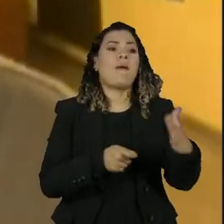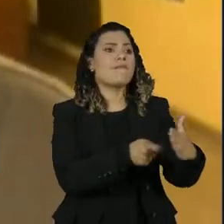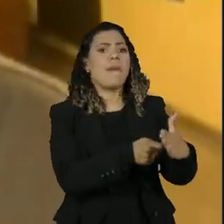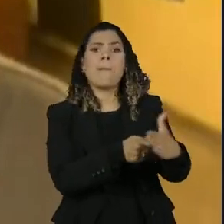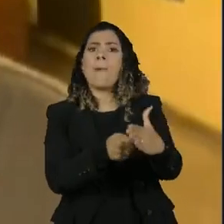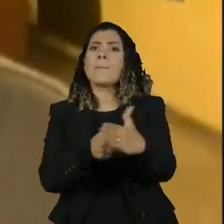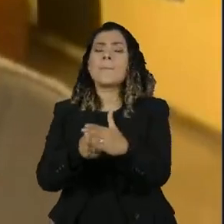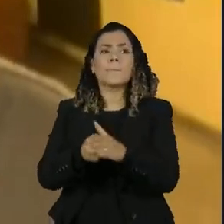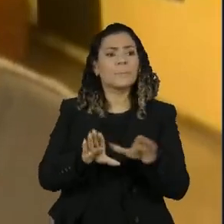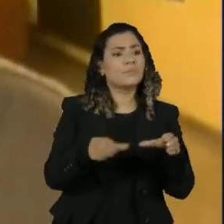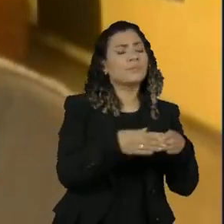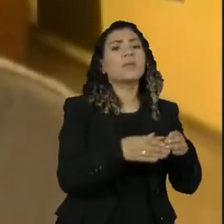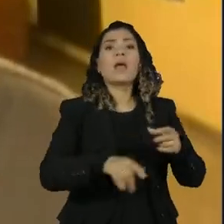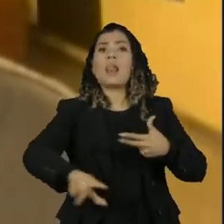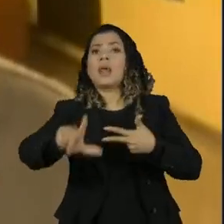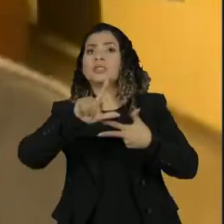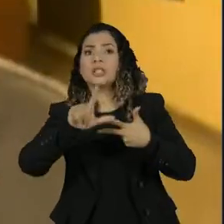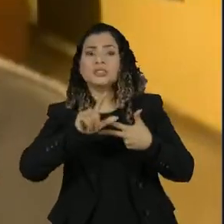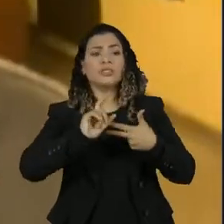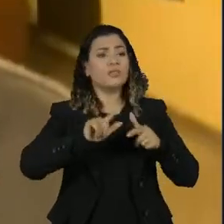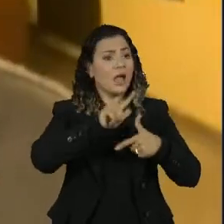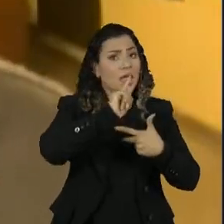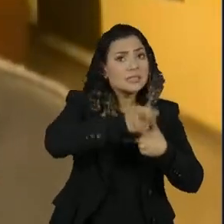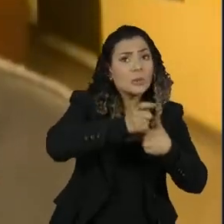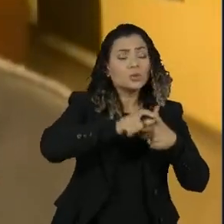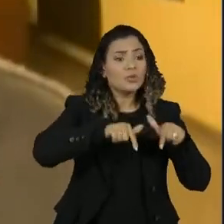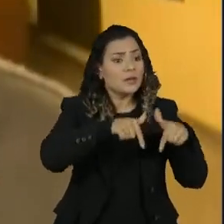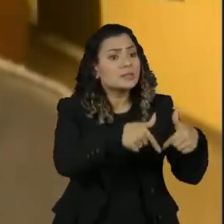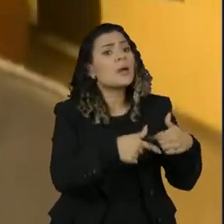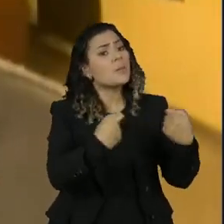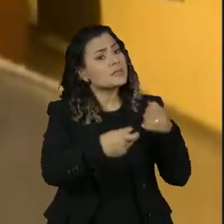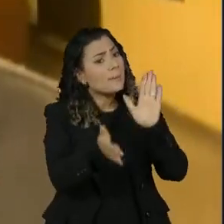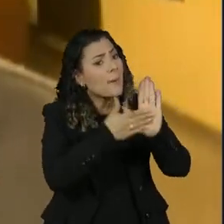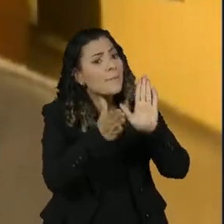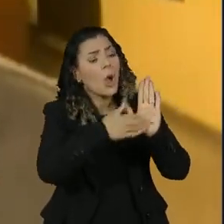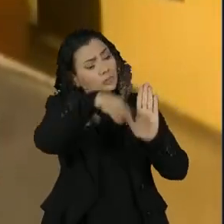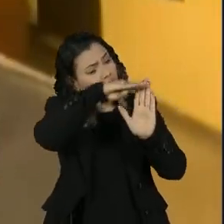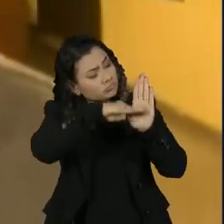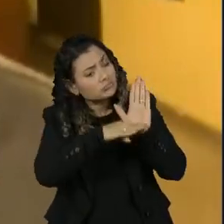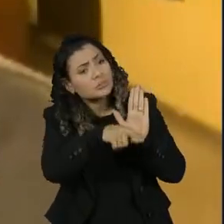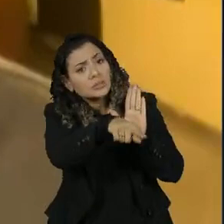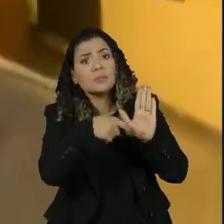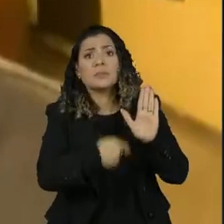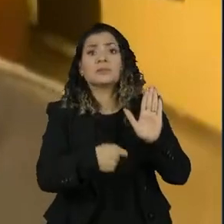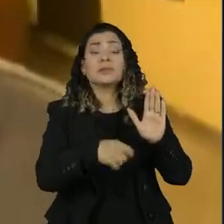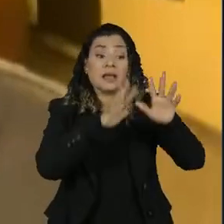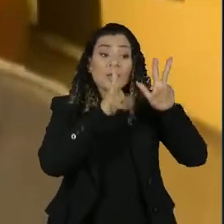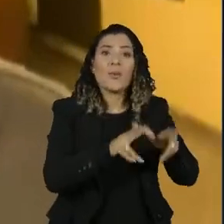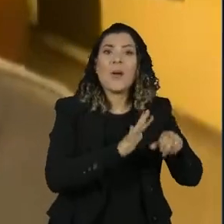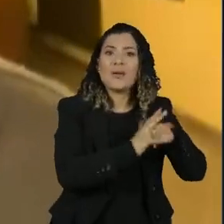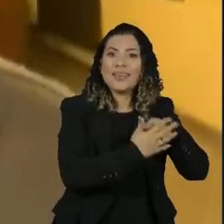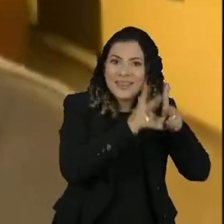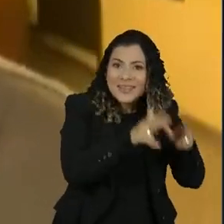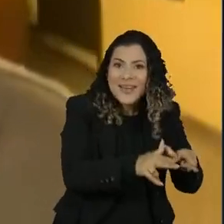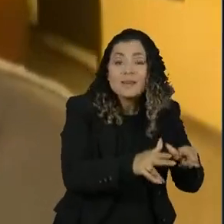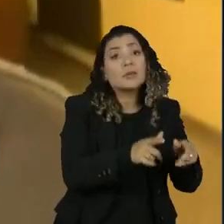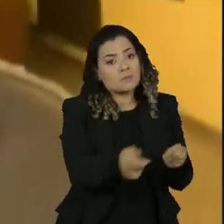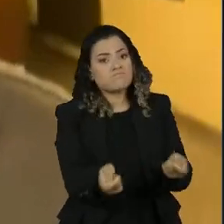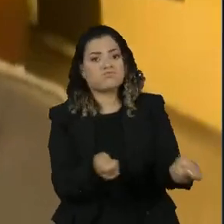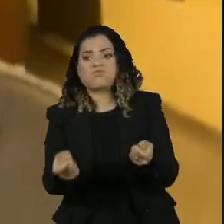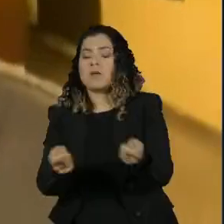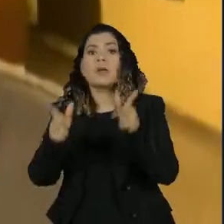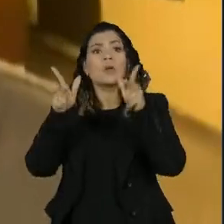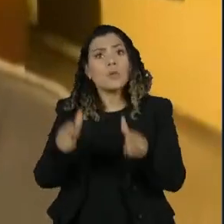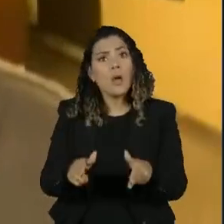executivas legislativas para adotar políticas de contenção de pandemia de uma forma geral que seja um problema a gente pode